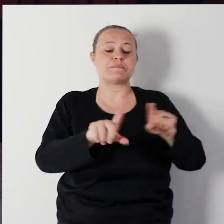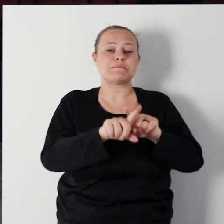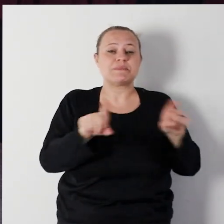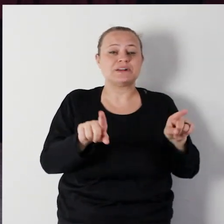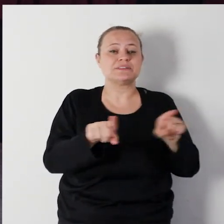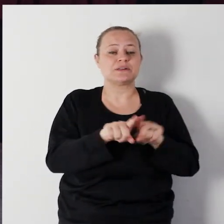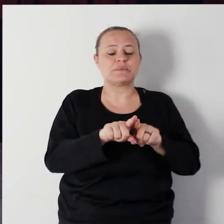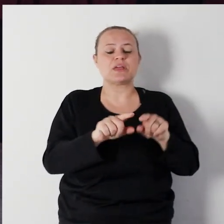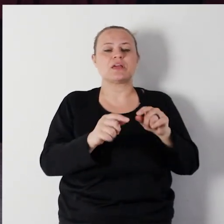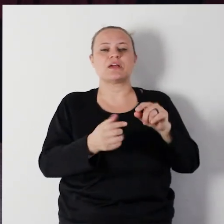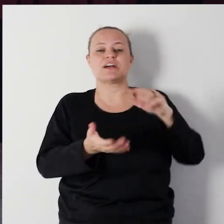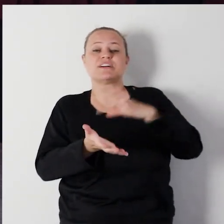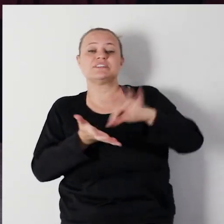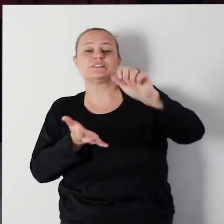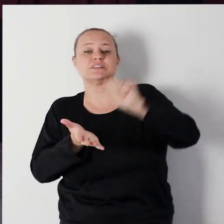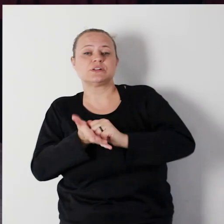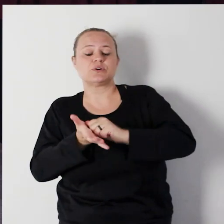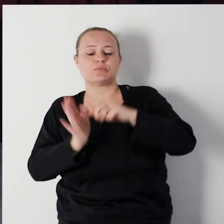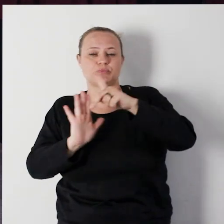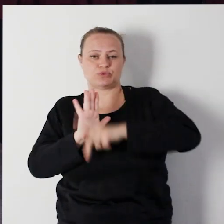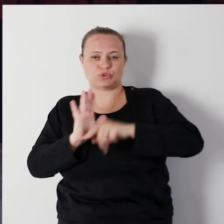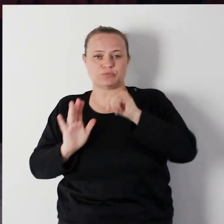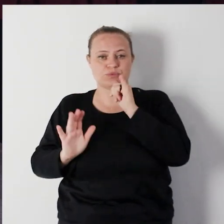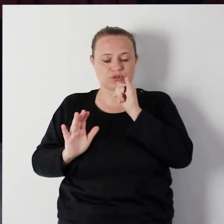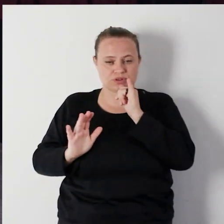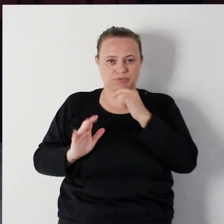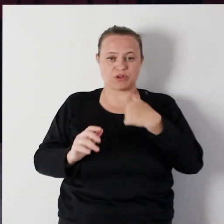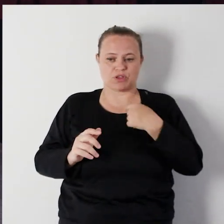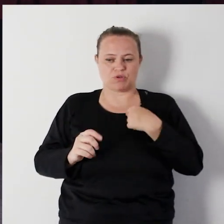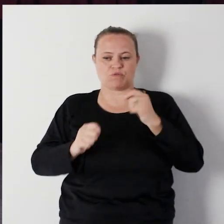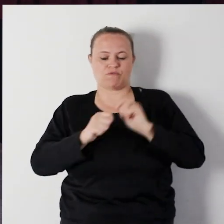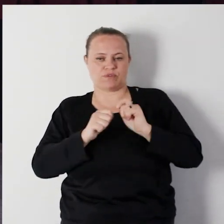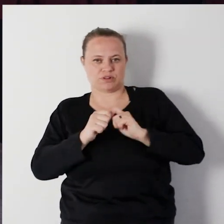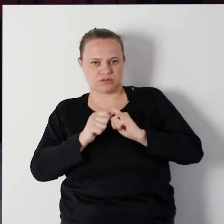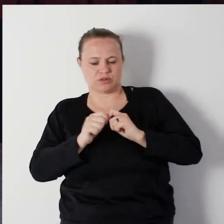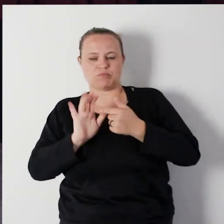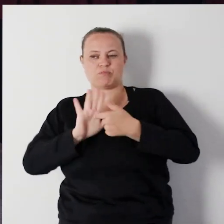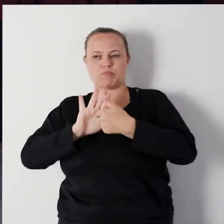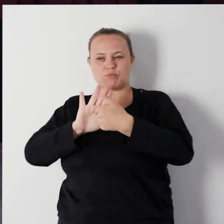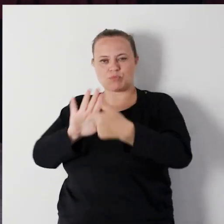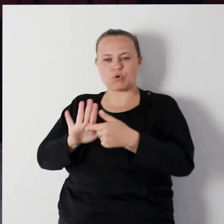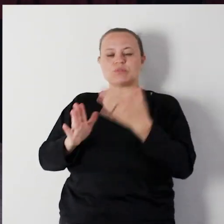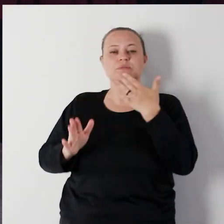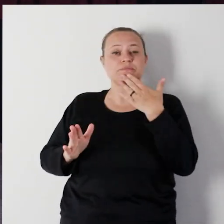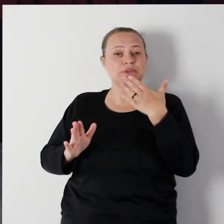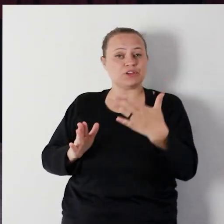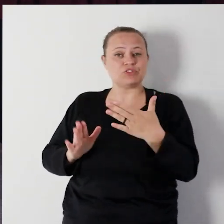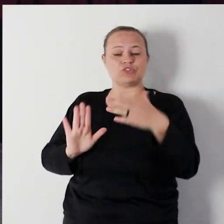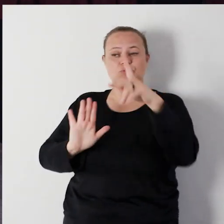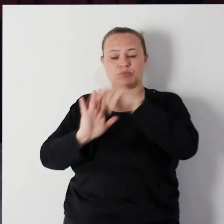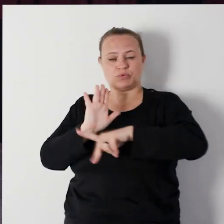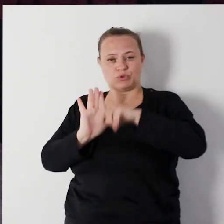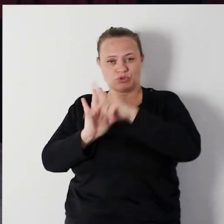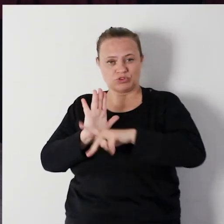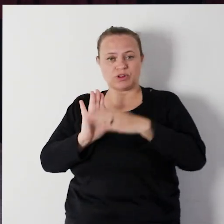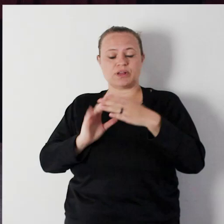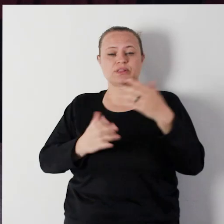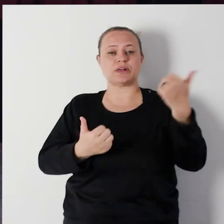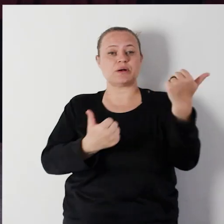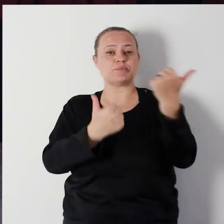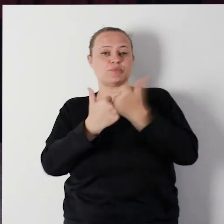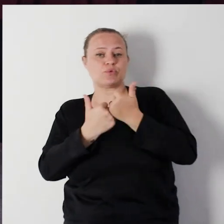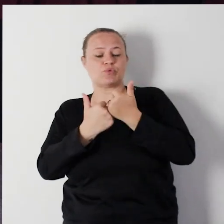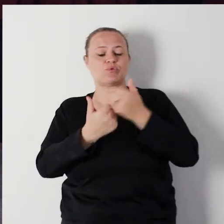não é nem só na prestação de contas, é a própria submissão de projetos, certo? Ou seja, o diálogo para eu apresentar um pedido,